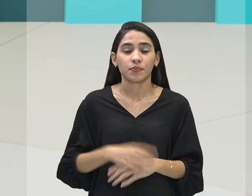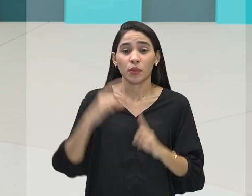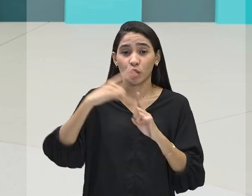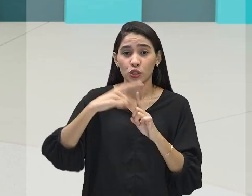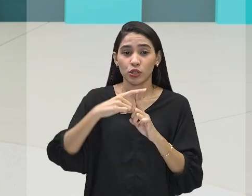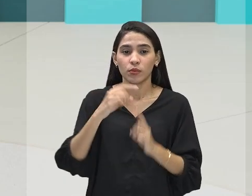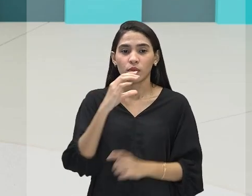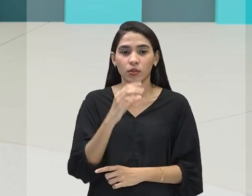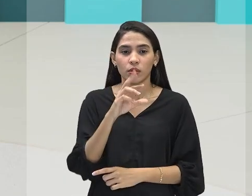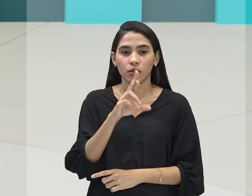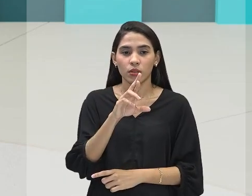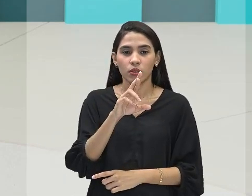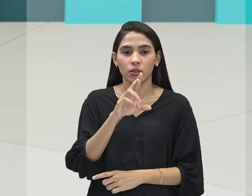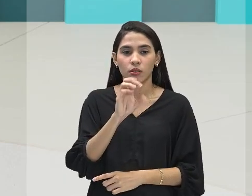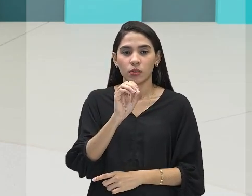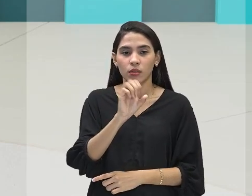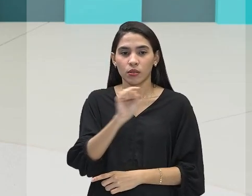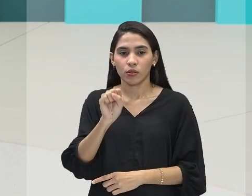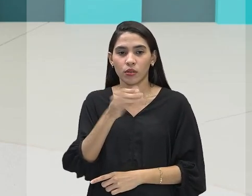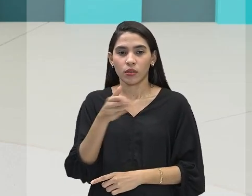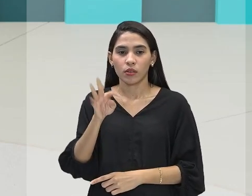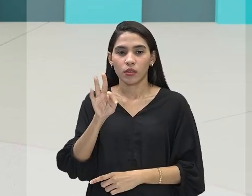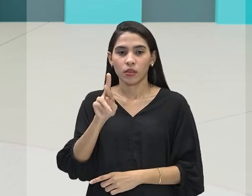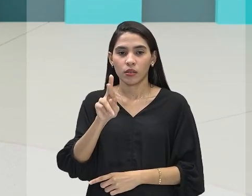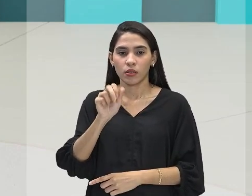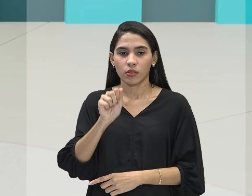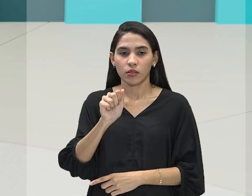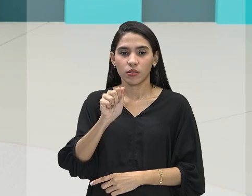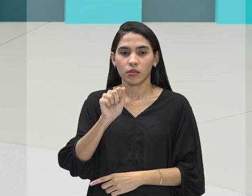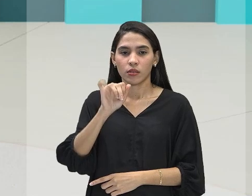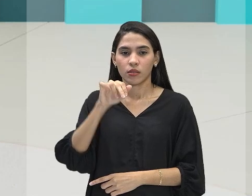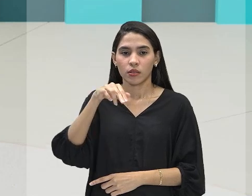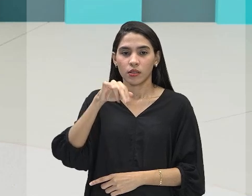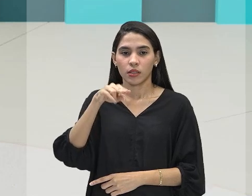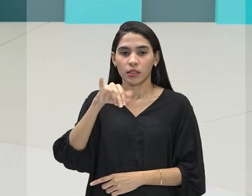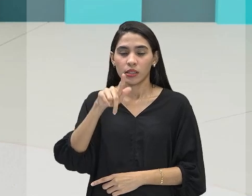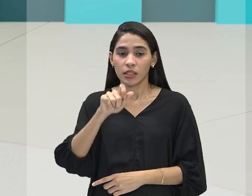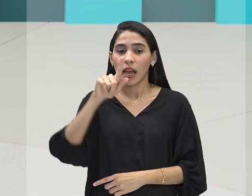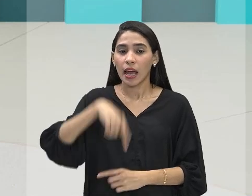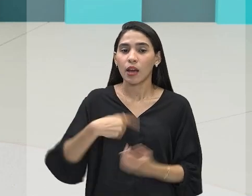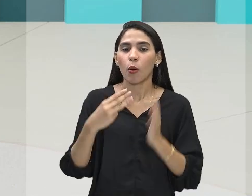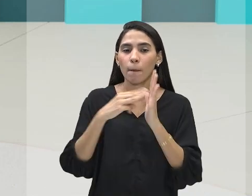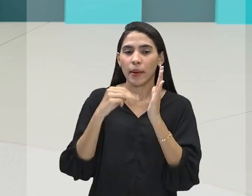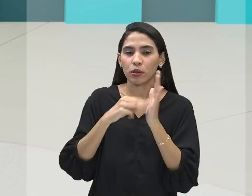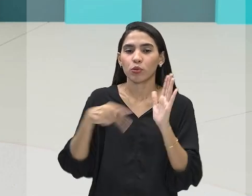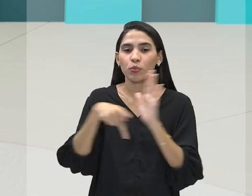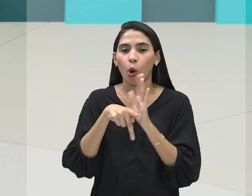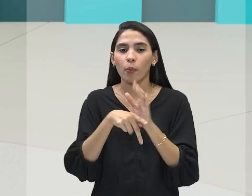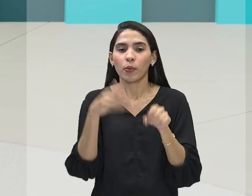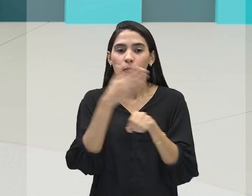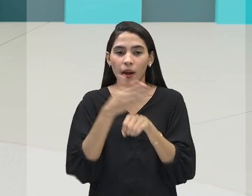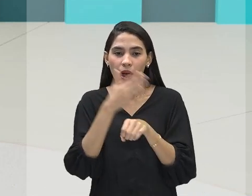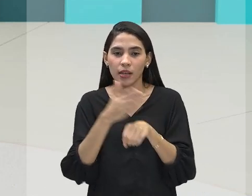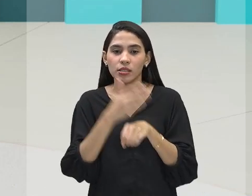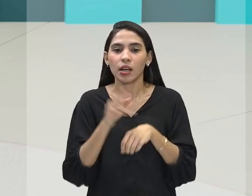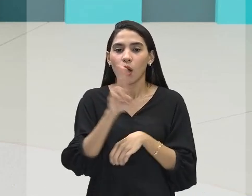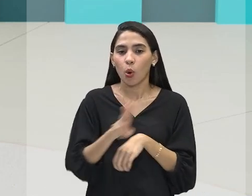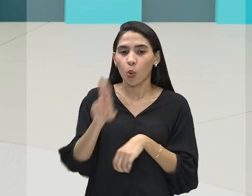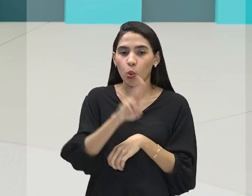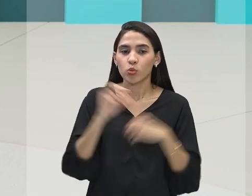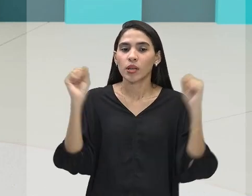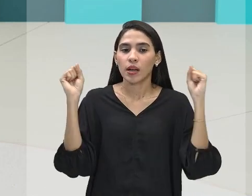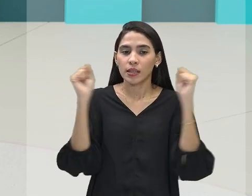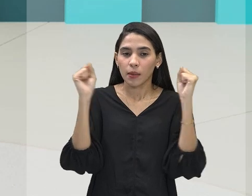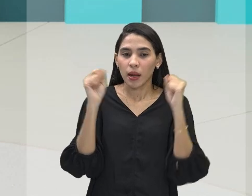nós é o cross-training, tá bom? Que pode ser definido como um método de treino que utiliza e trabalha,